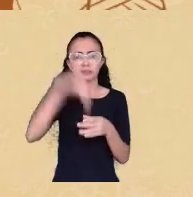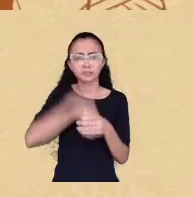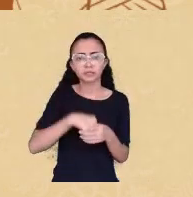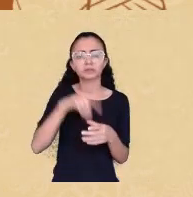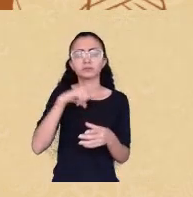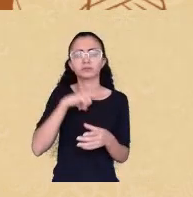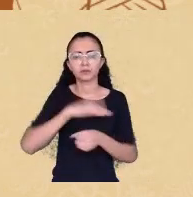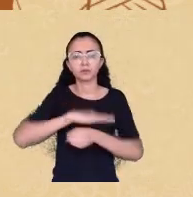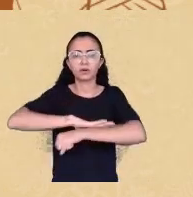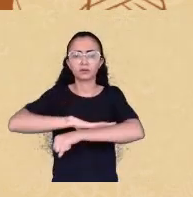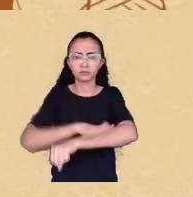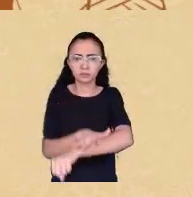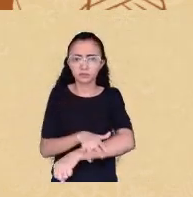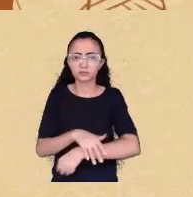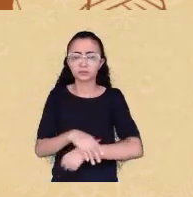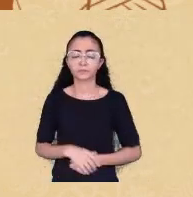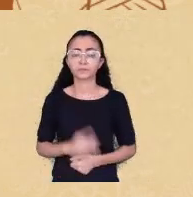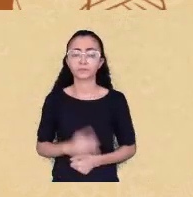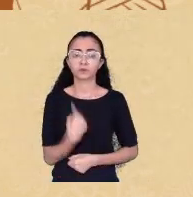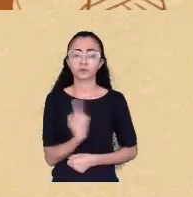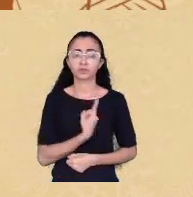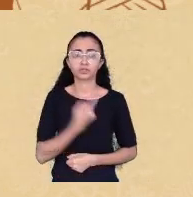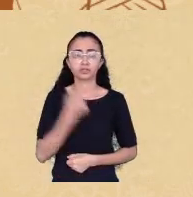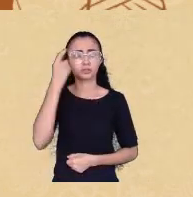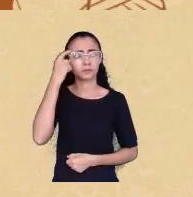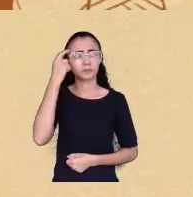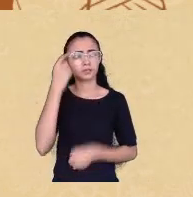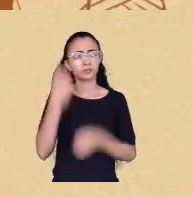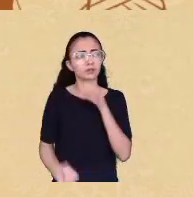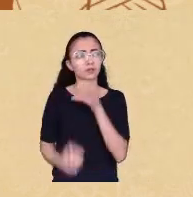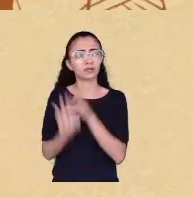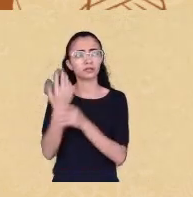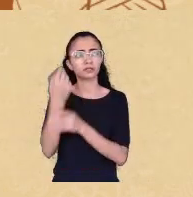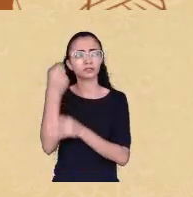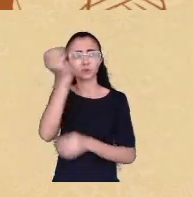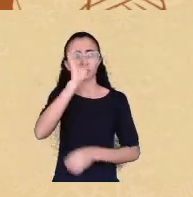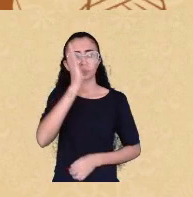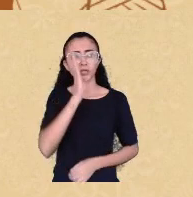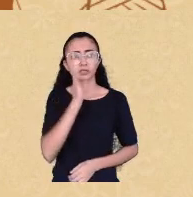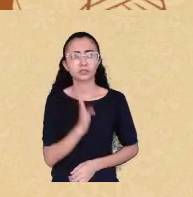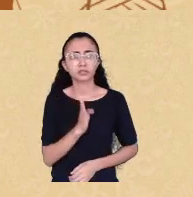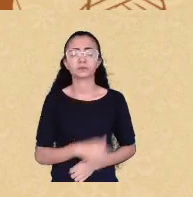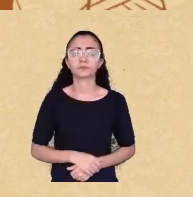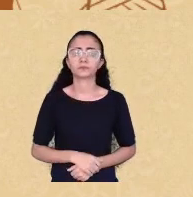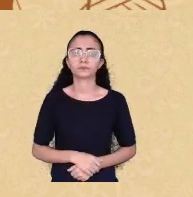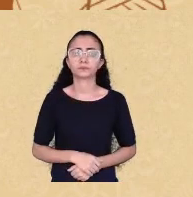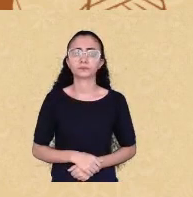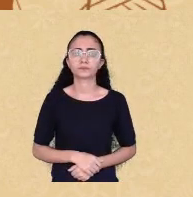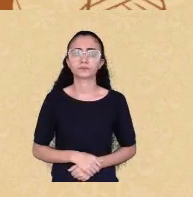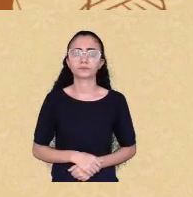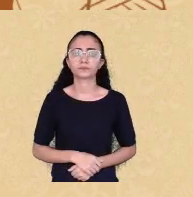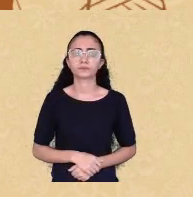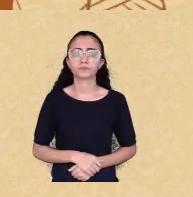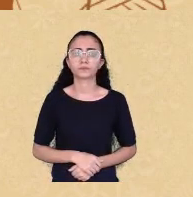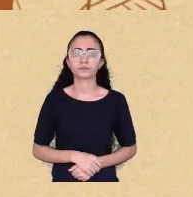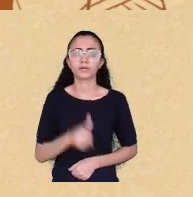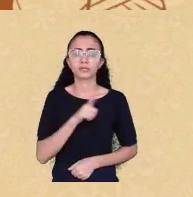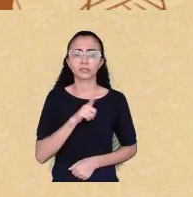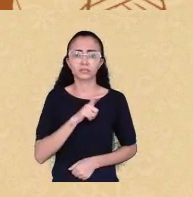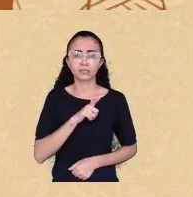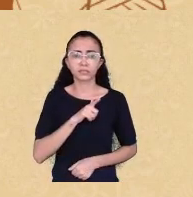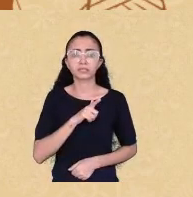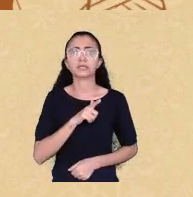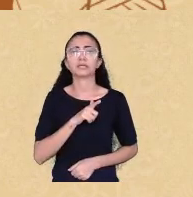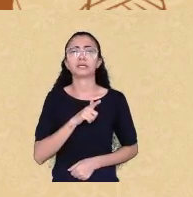aqui, quando a gente pensa na fundação desse país, né? Ele é ele é orquestrado a partir do genocídio,